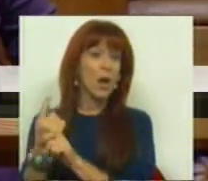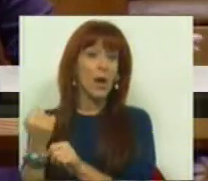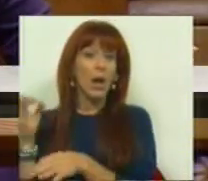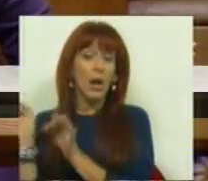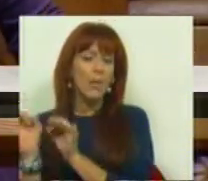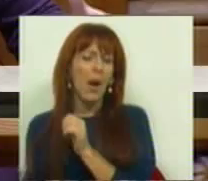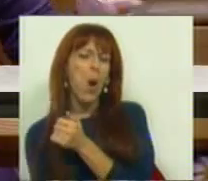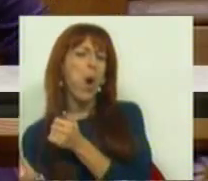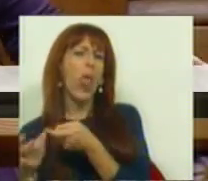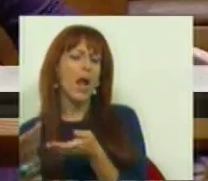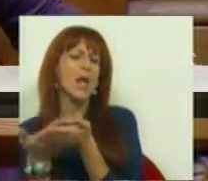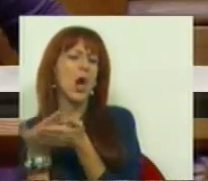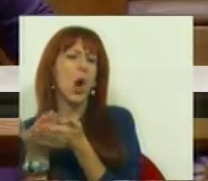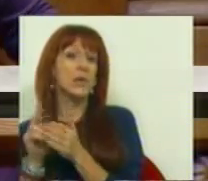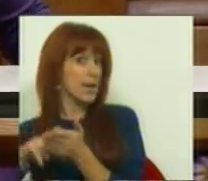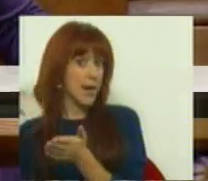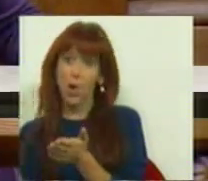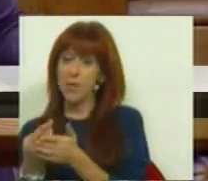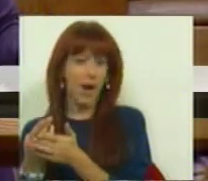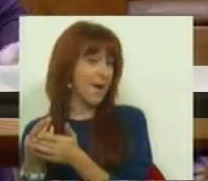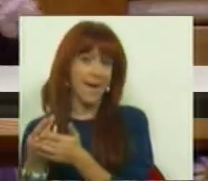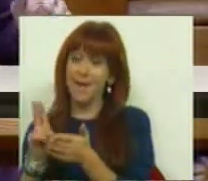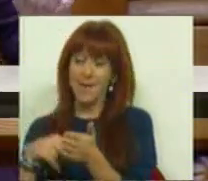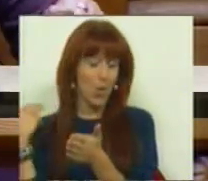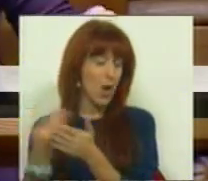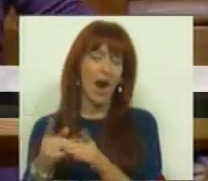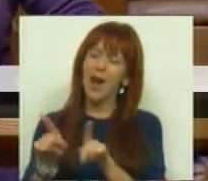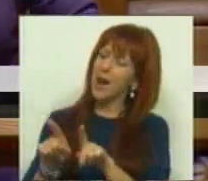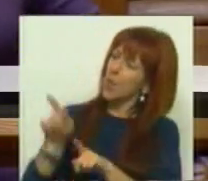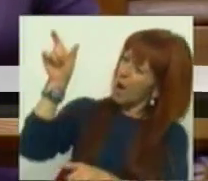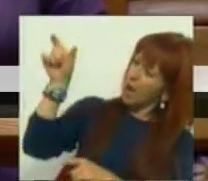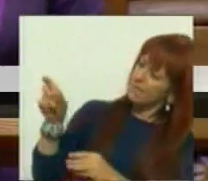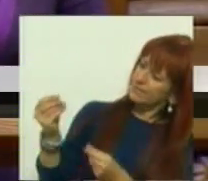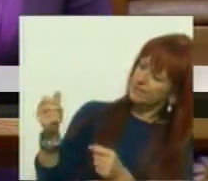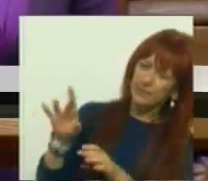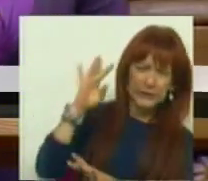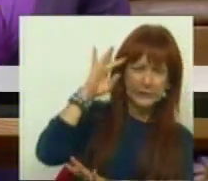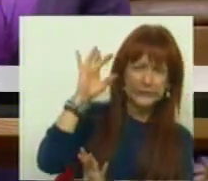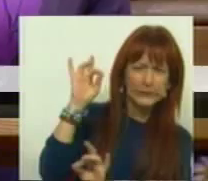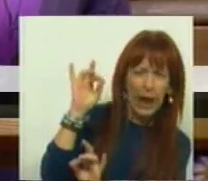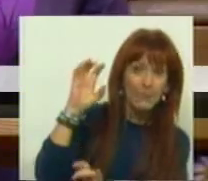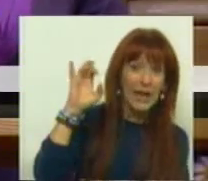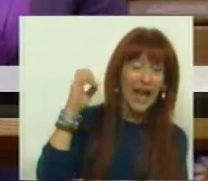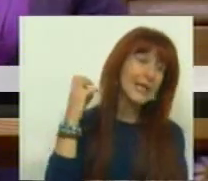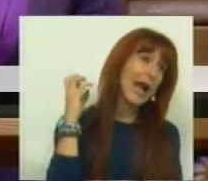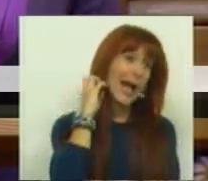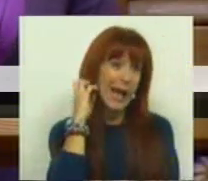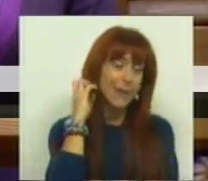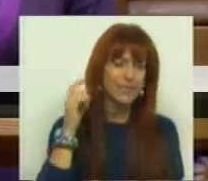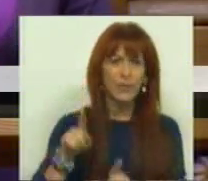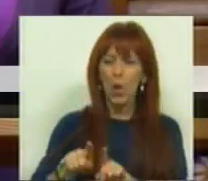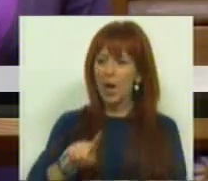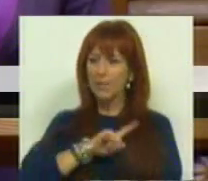nos bastidores e não cai nem por nada, como se fosse uma espécie de carraça. Ele é a privatização da